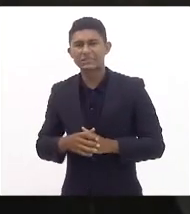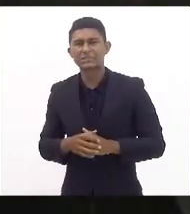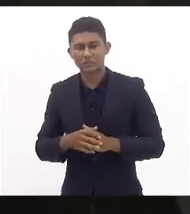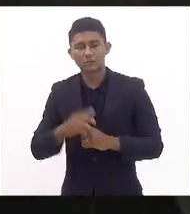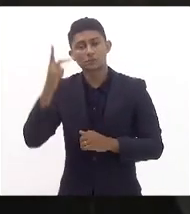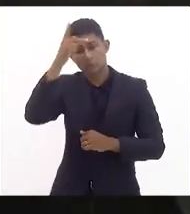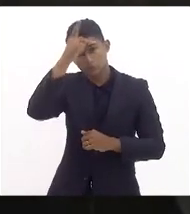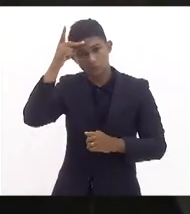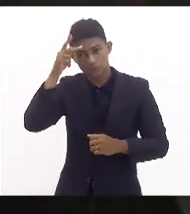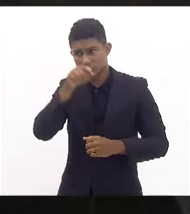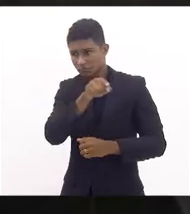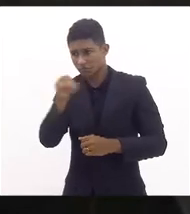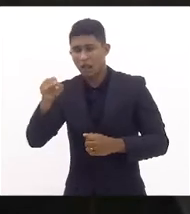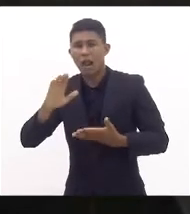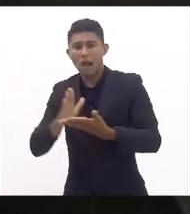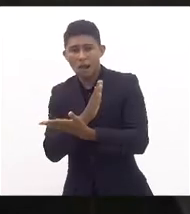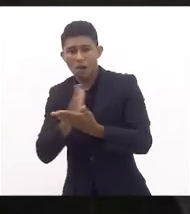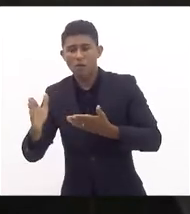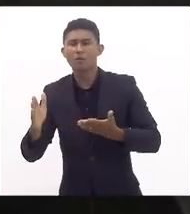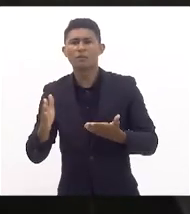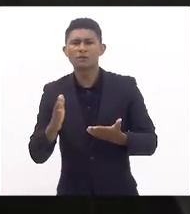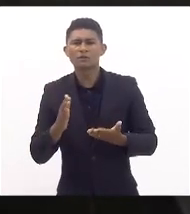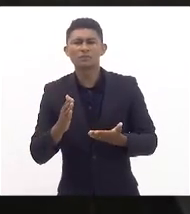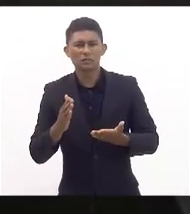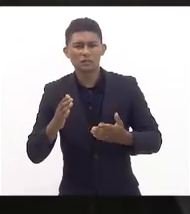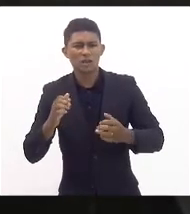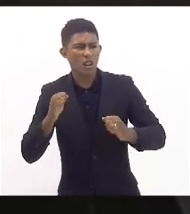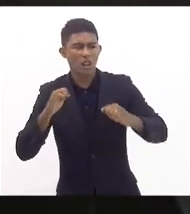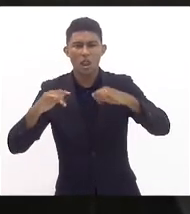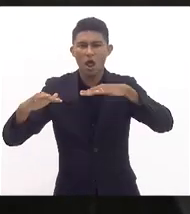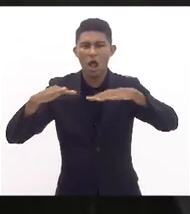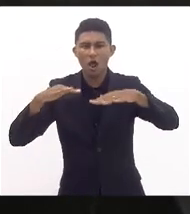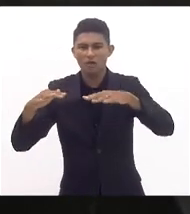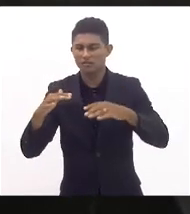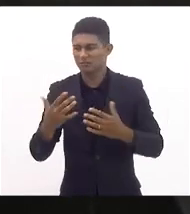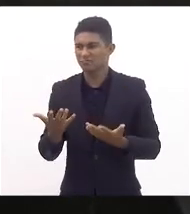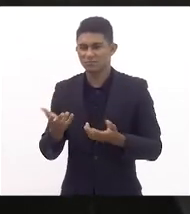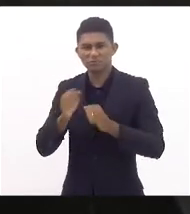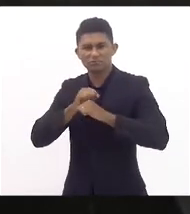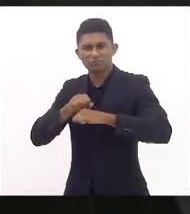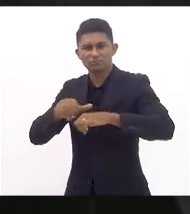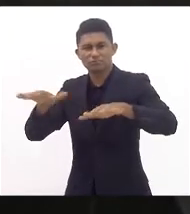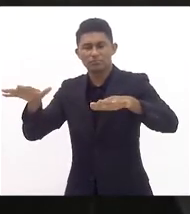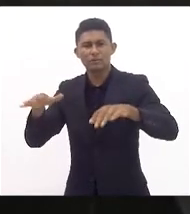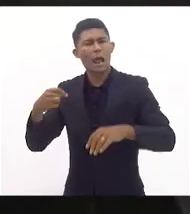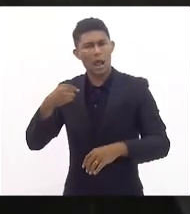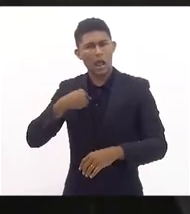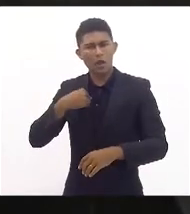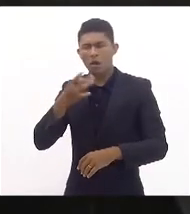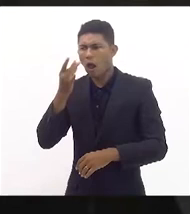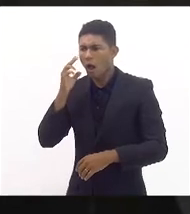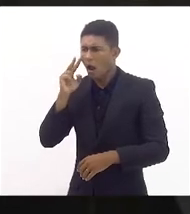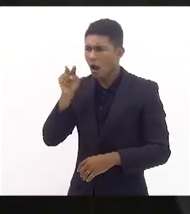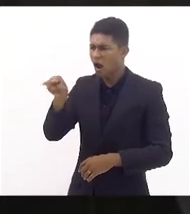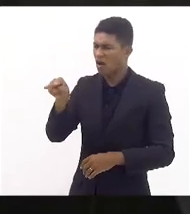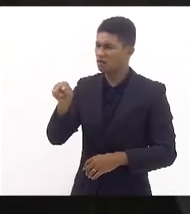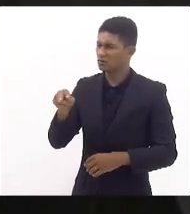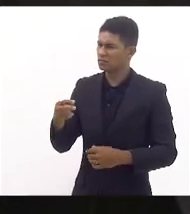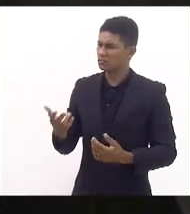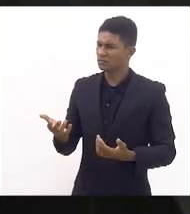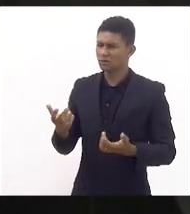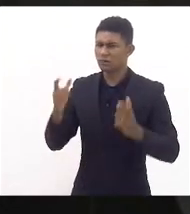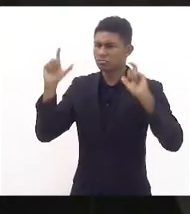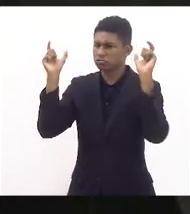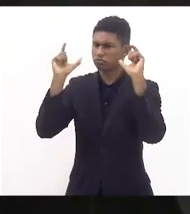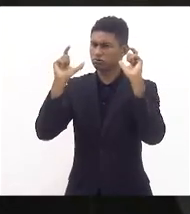movimento descompromissado do município, isso me acendeu um sinal de alerta. E aí me parece